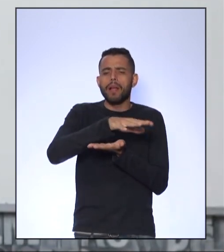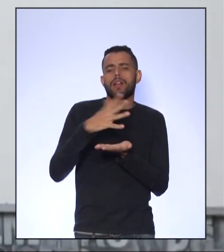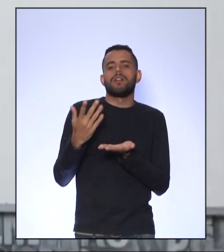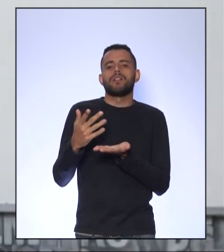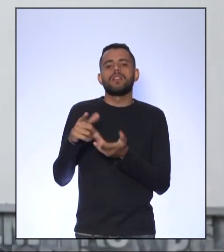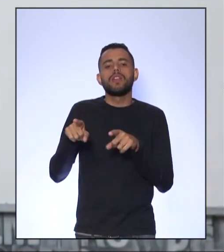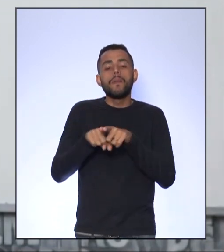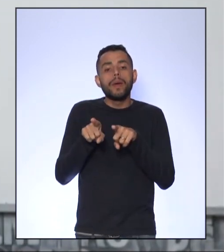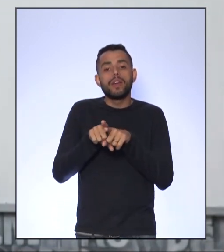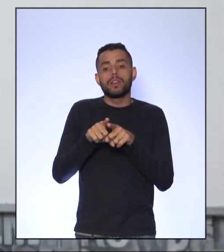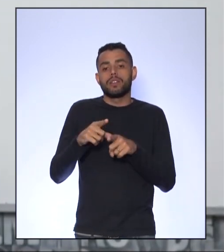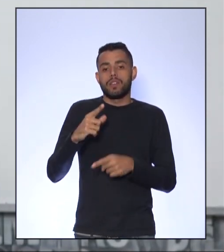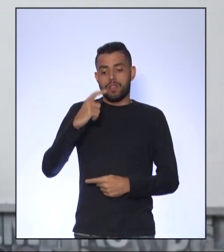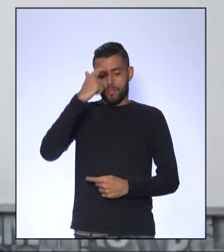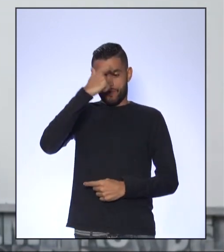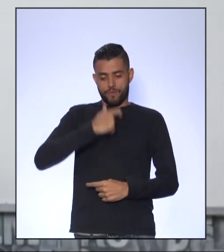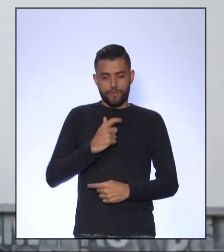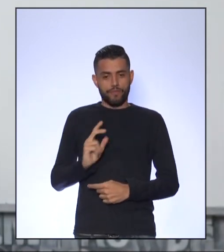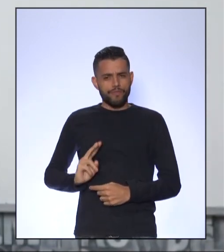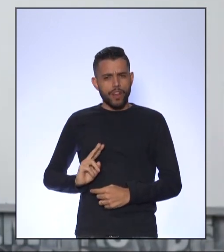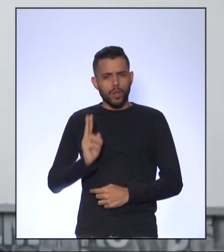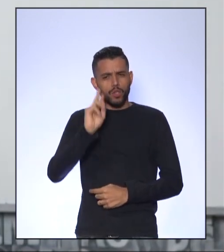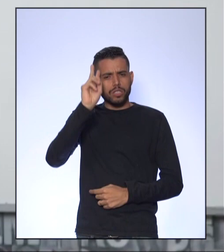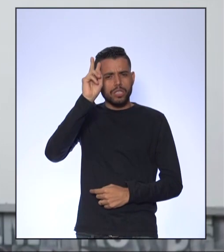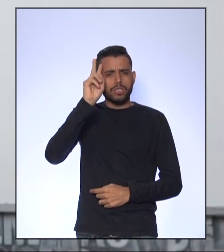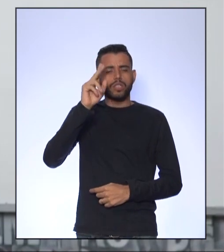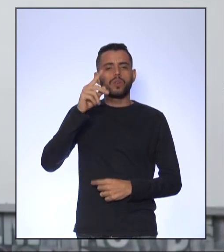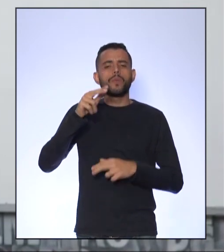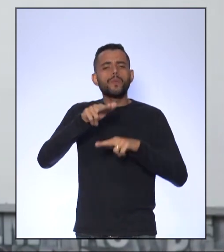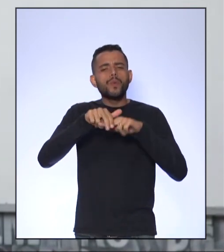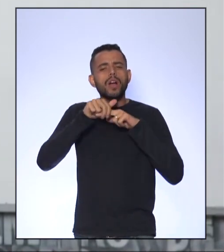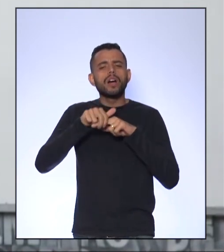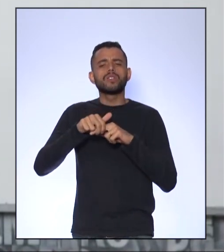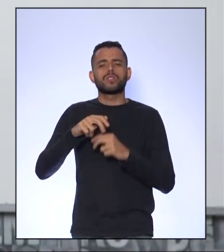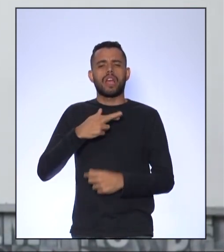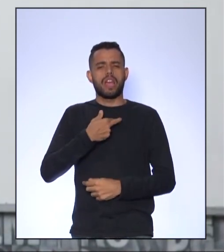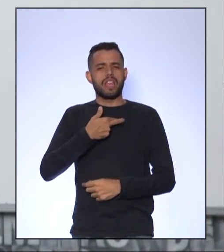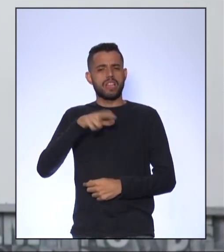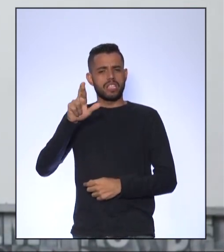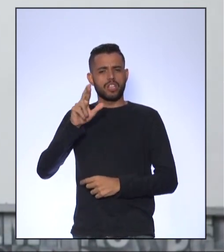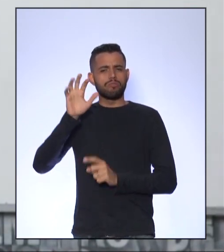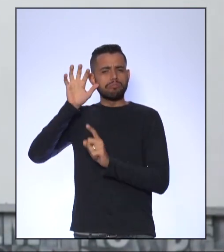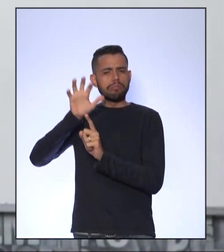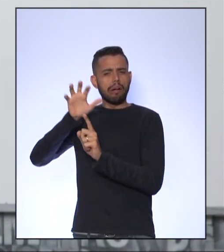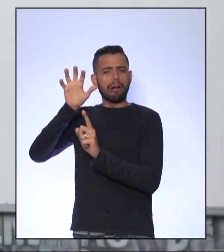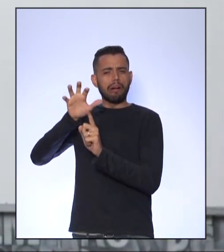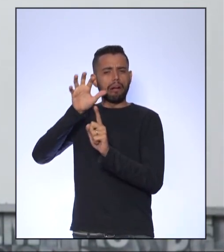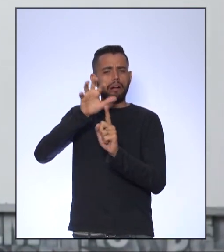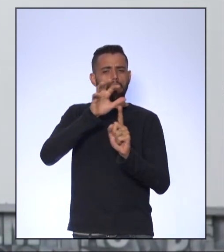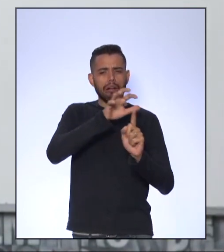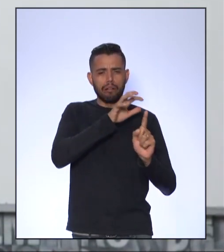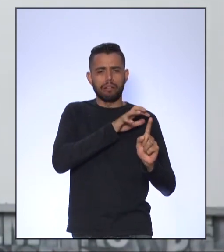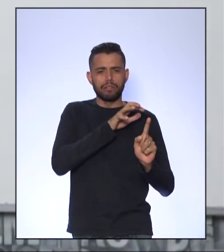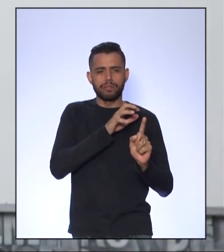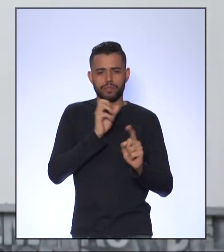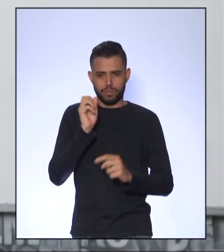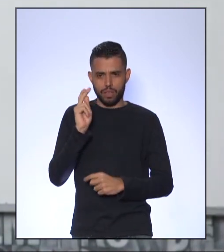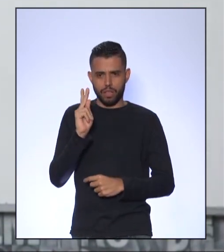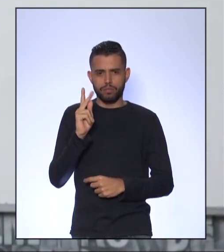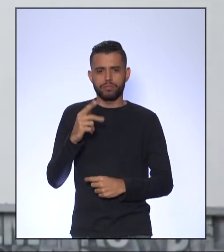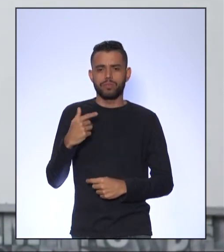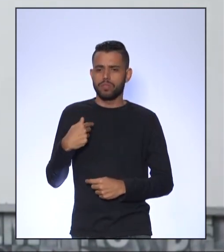homem em detrimento desta influência religiosa, tá? Ok? Vamos seguir aqui.